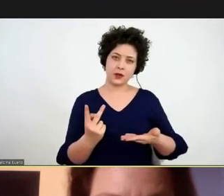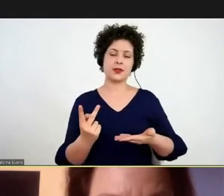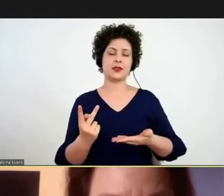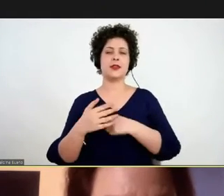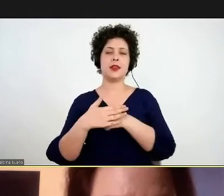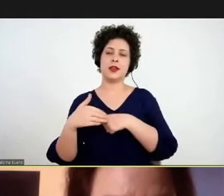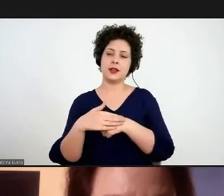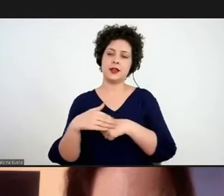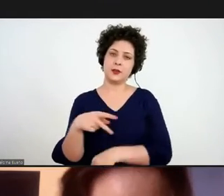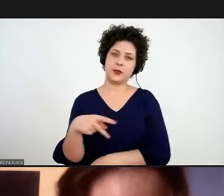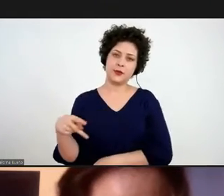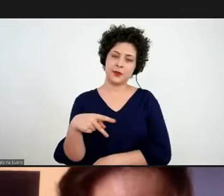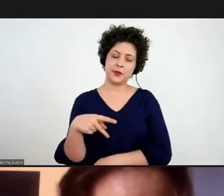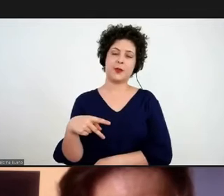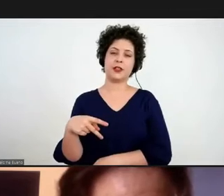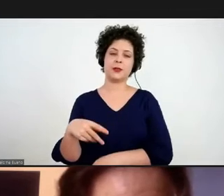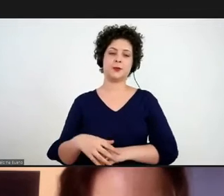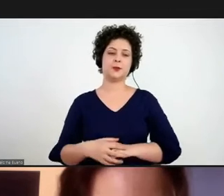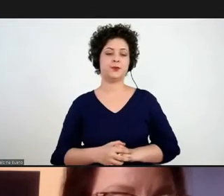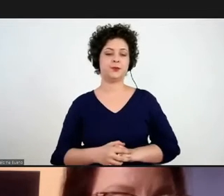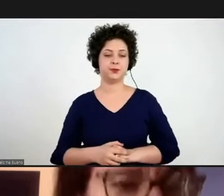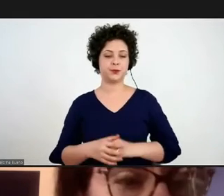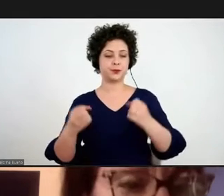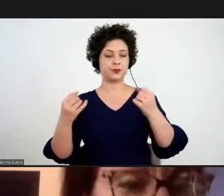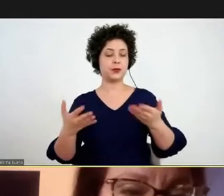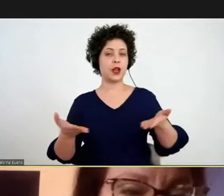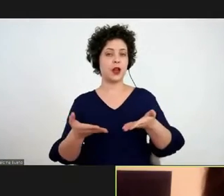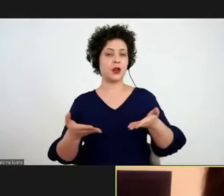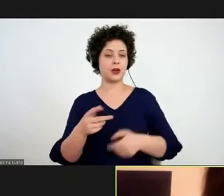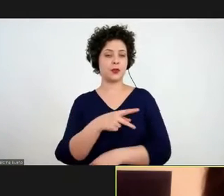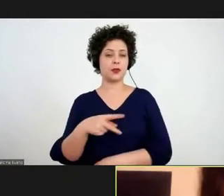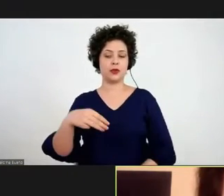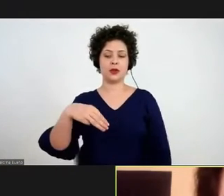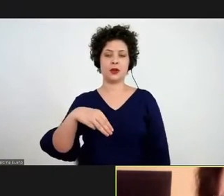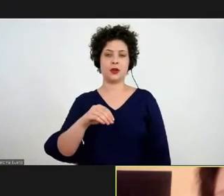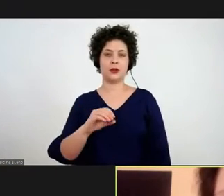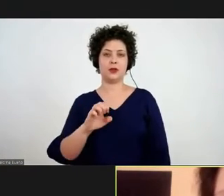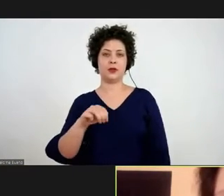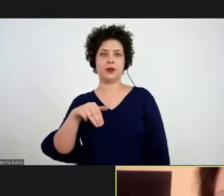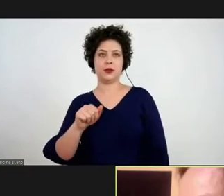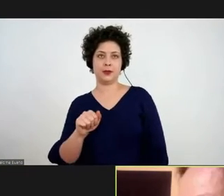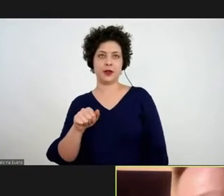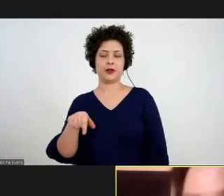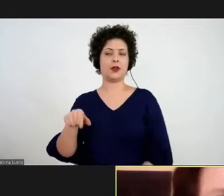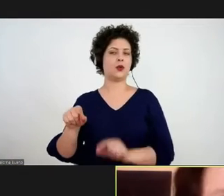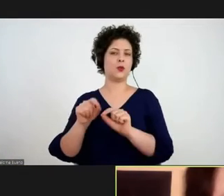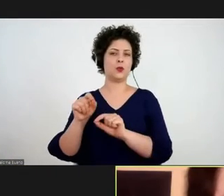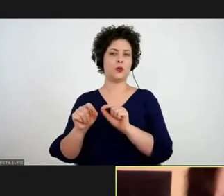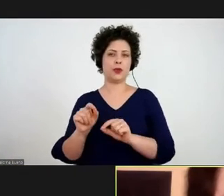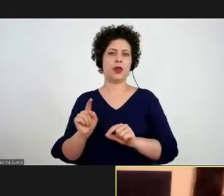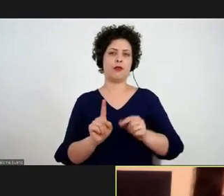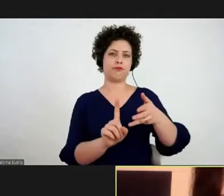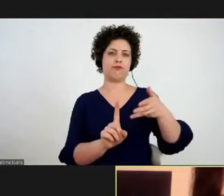queridas professoras. E eu vou passar a palavra à professora Moema Rebouças, que vai fazer a